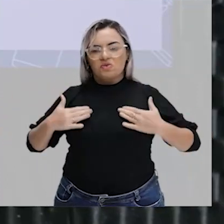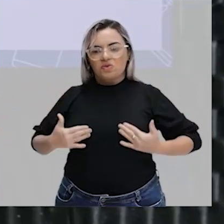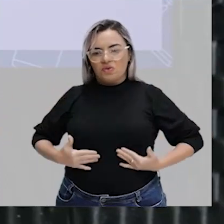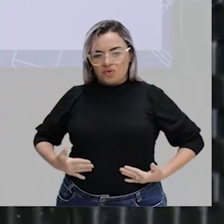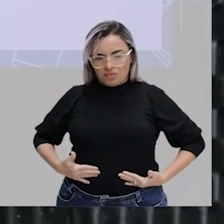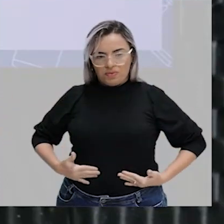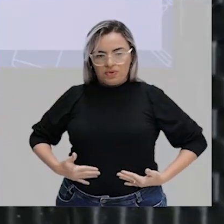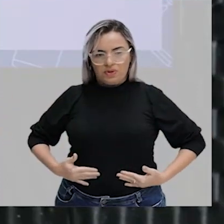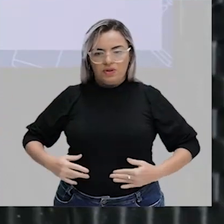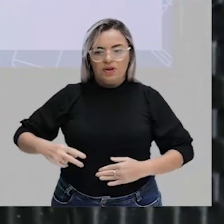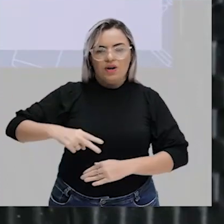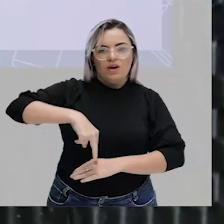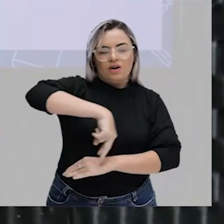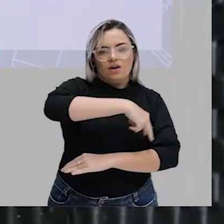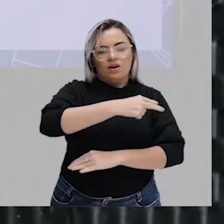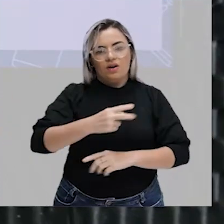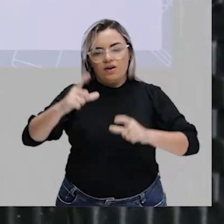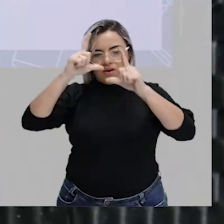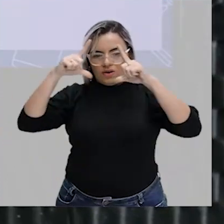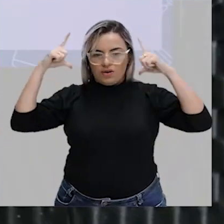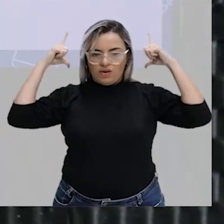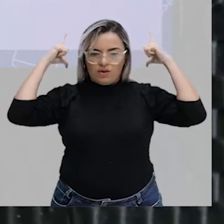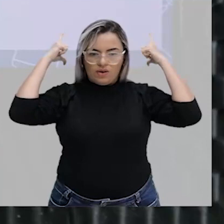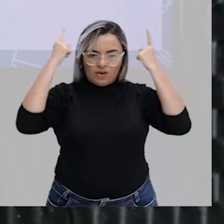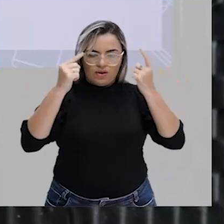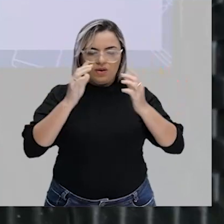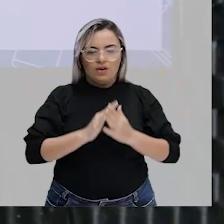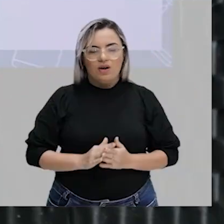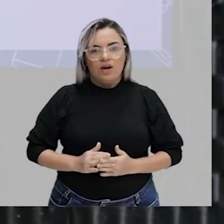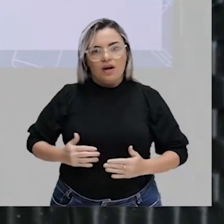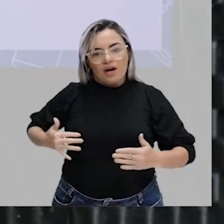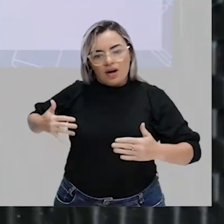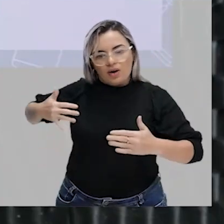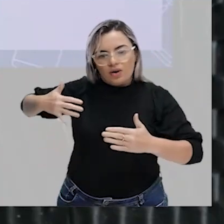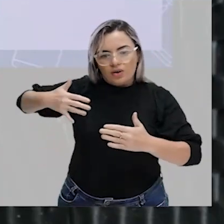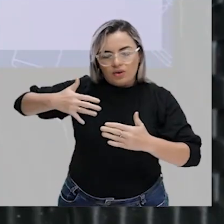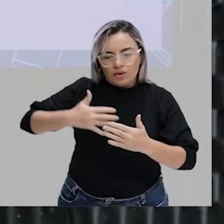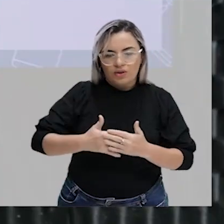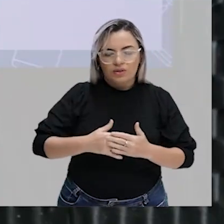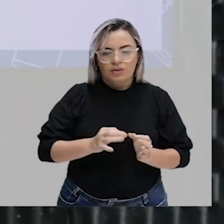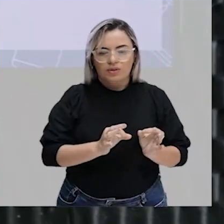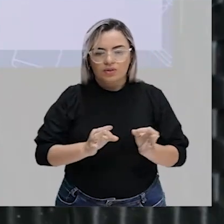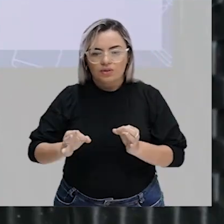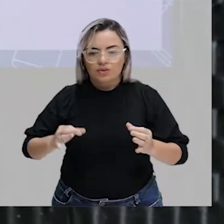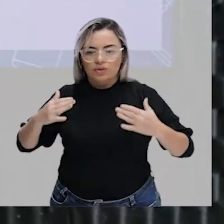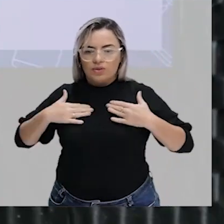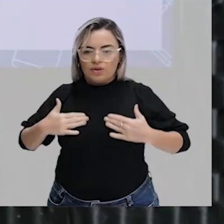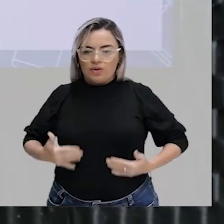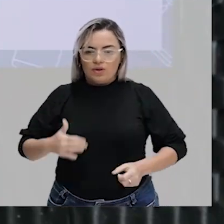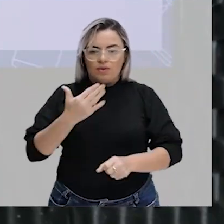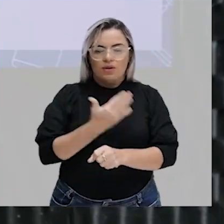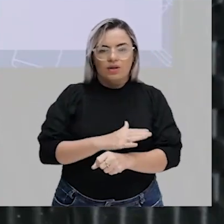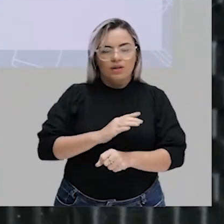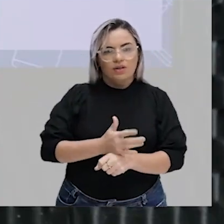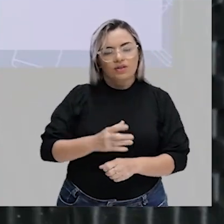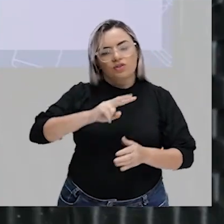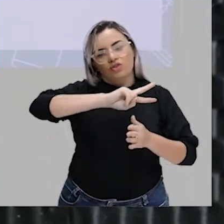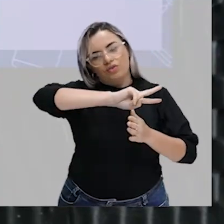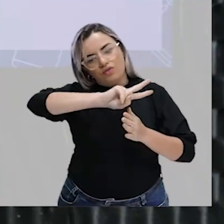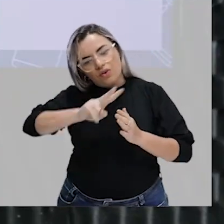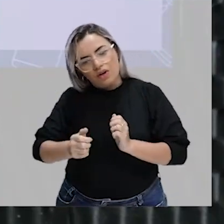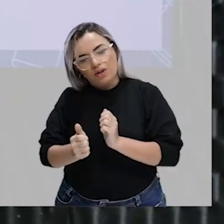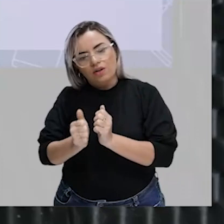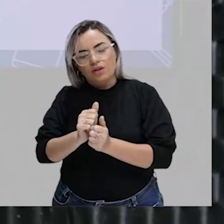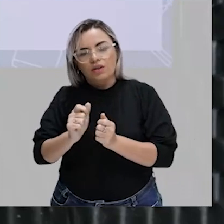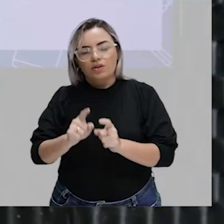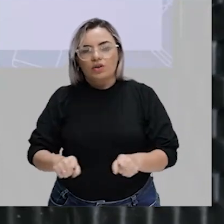A ginástica grega era uma preparação do corpo tanto para a prática de outros esportes como para o treinamento